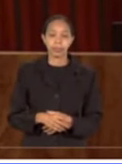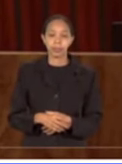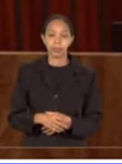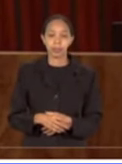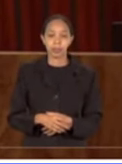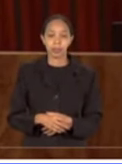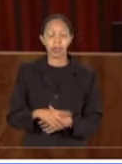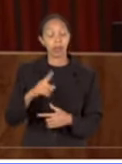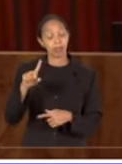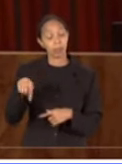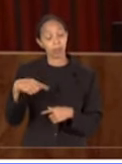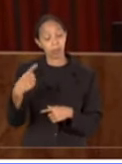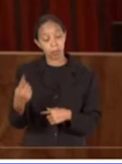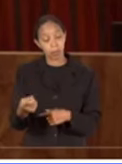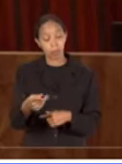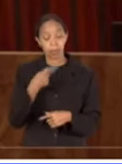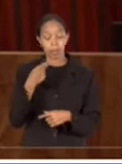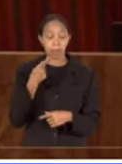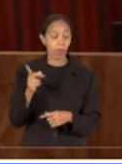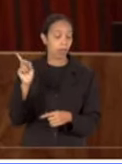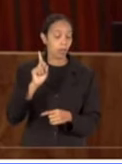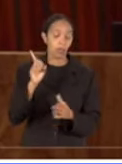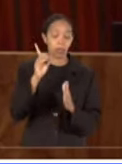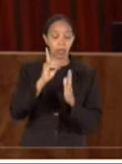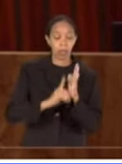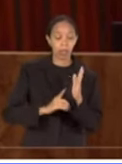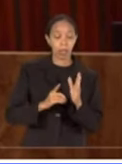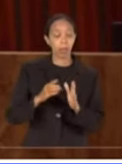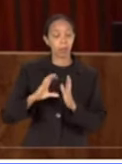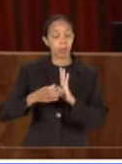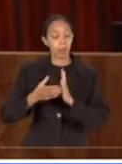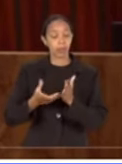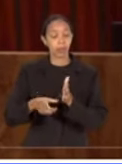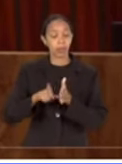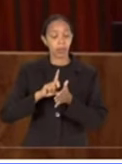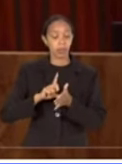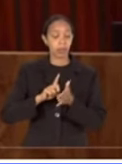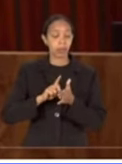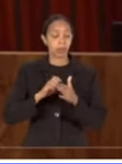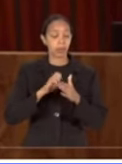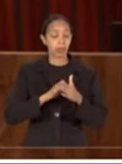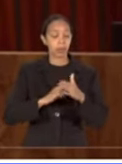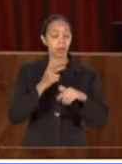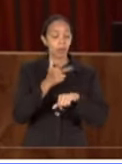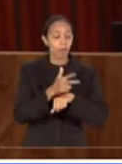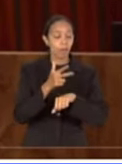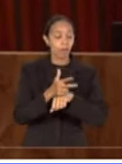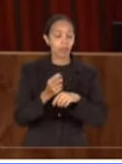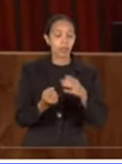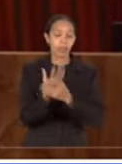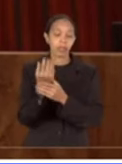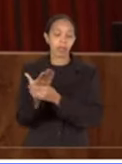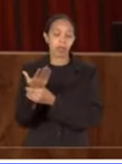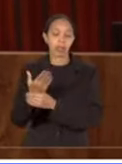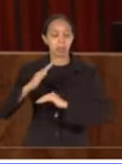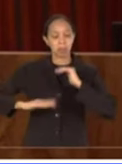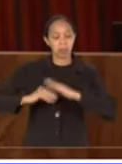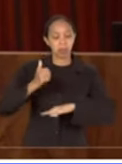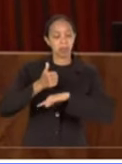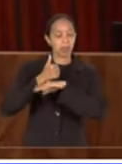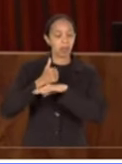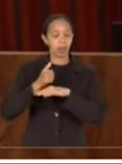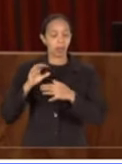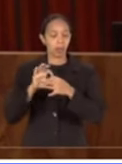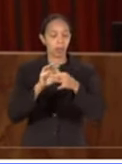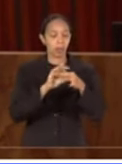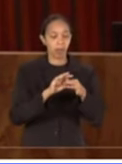Na sequência, aduz que não foram declarados pelo partido as despesas com produções desses vídeos profissionais veiculados em